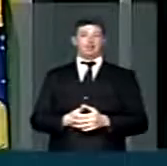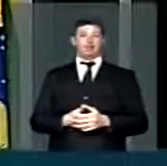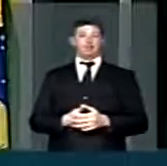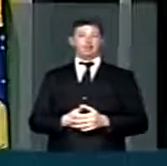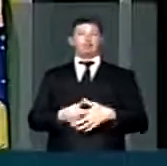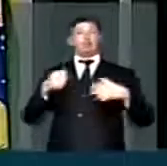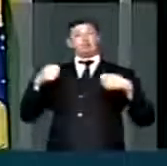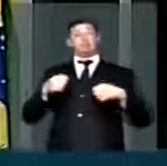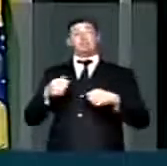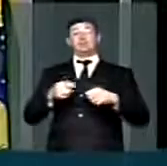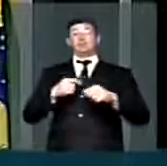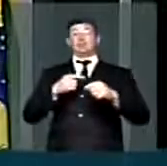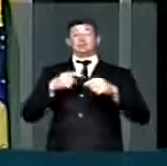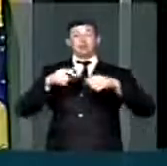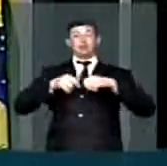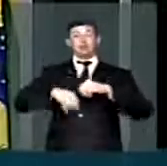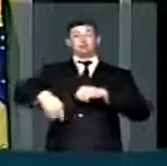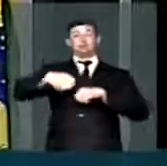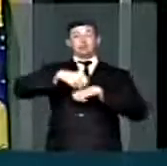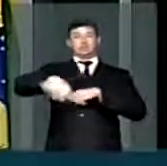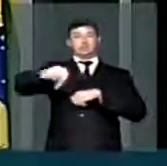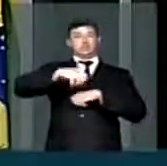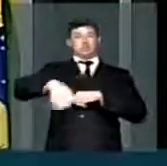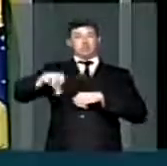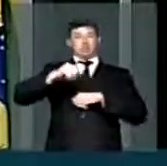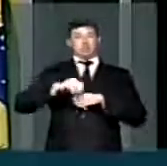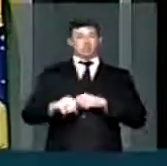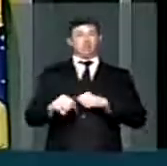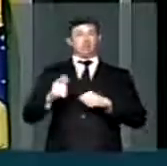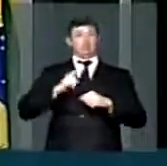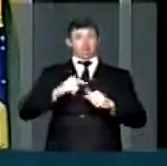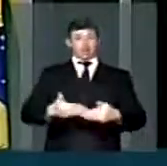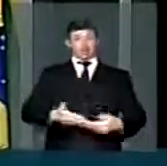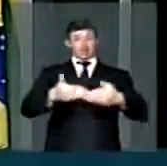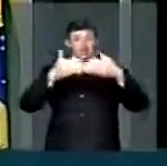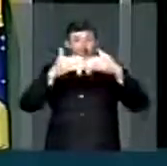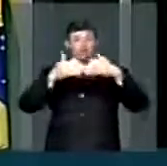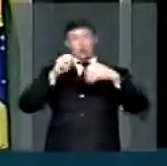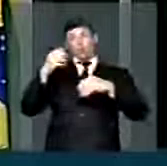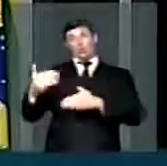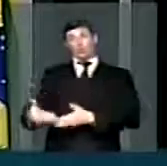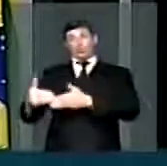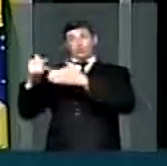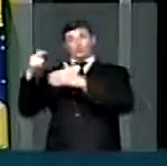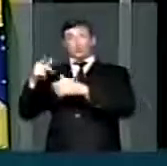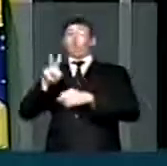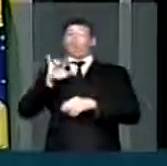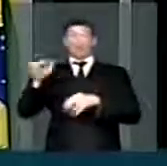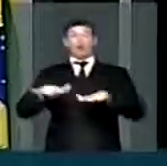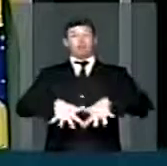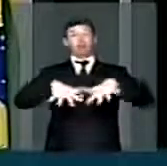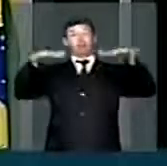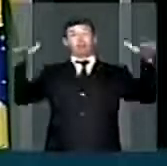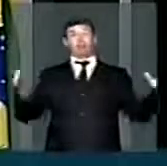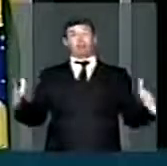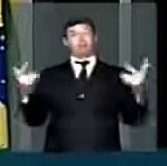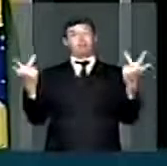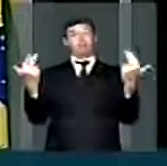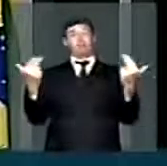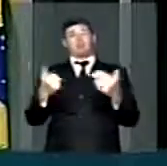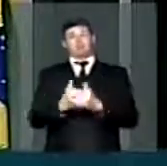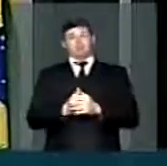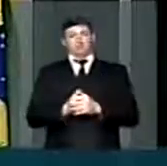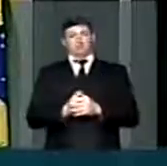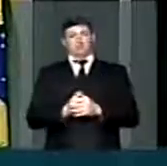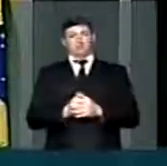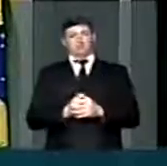ou sem usina. É preciso deixar isso claro. Estas águas estariam descendo pelo leito do Rio Madeira, com destino